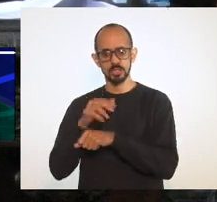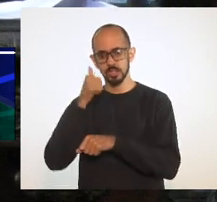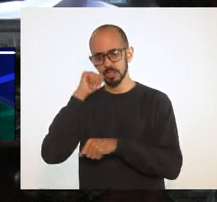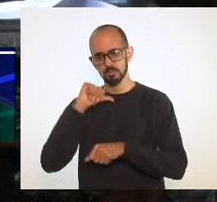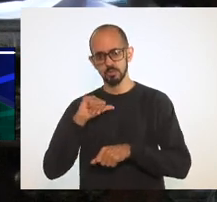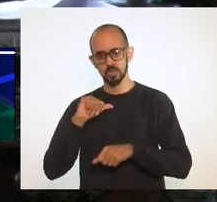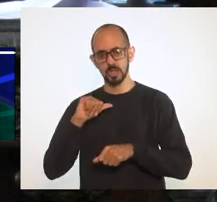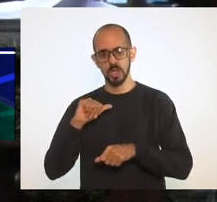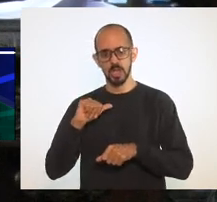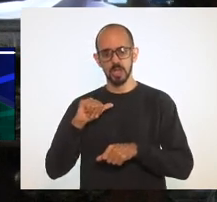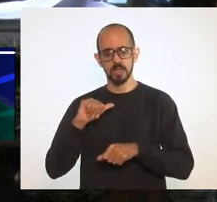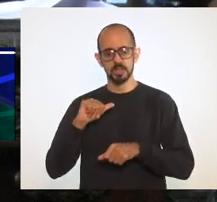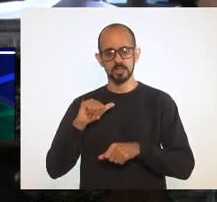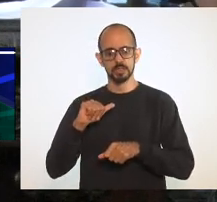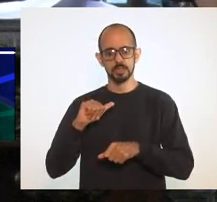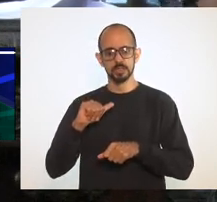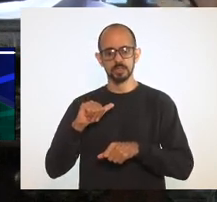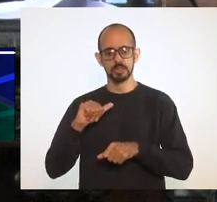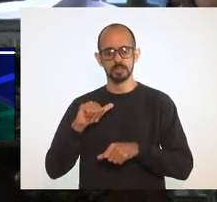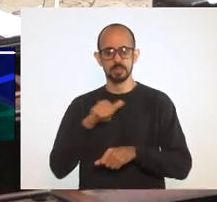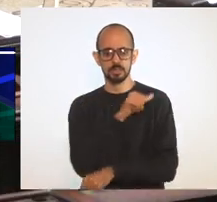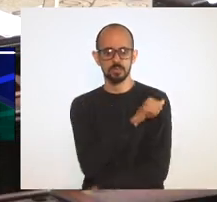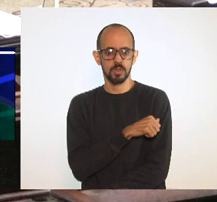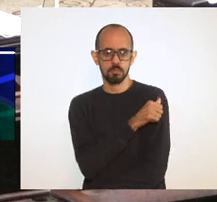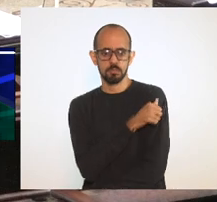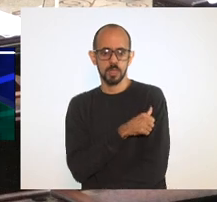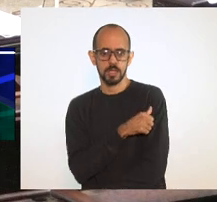Mulheres, da Mulher, deputada enfermeira.